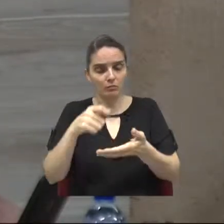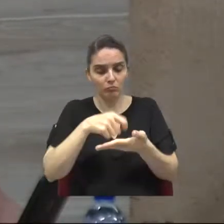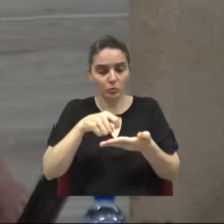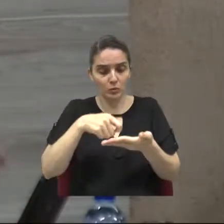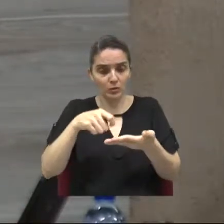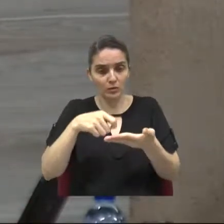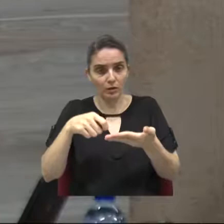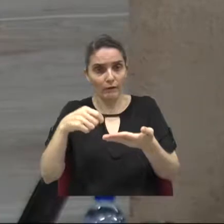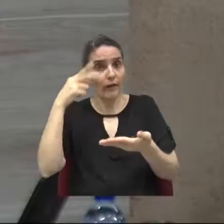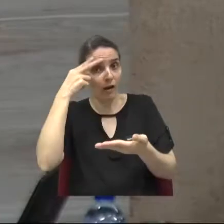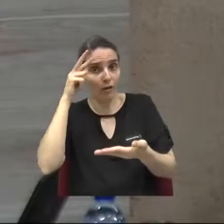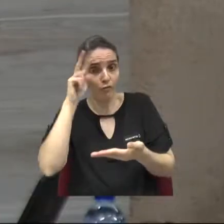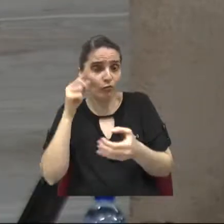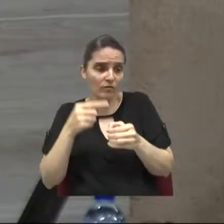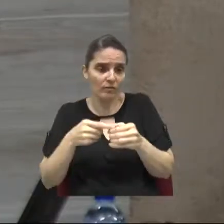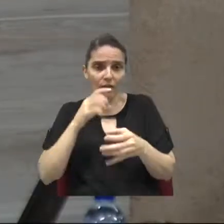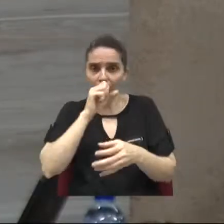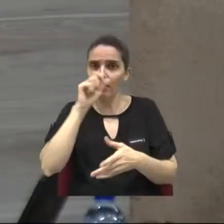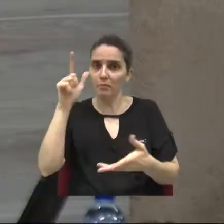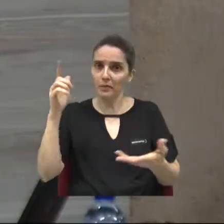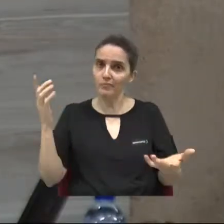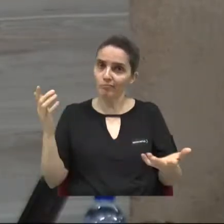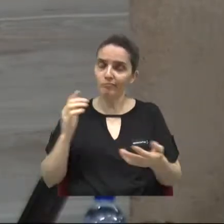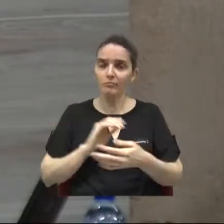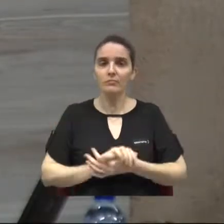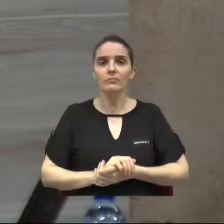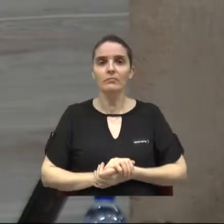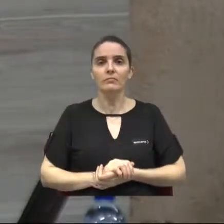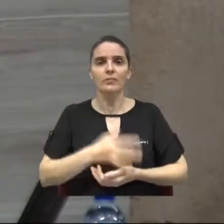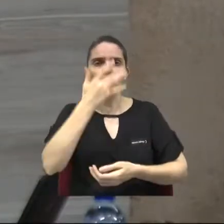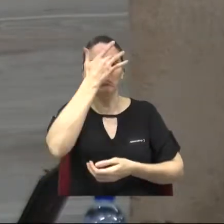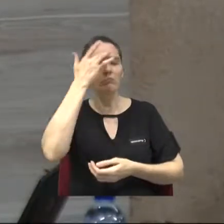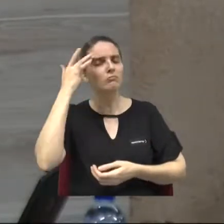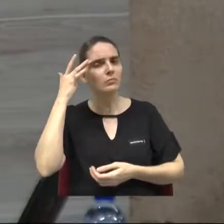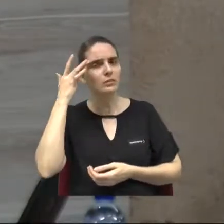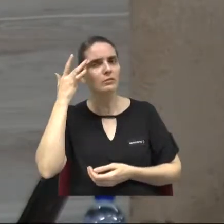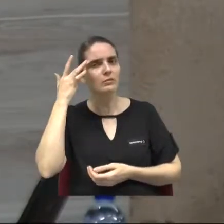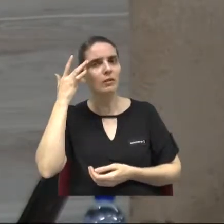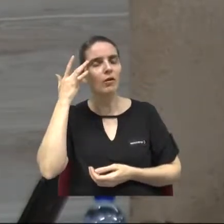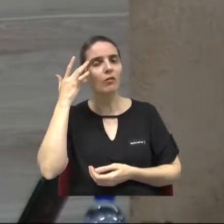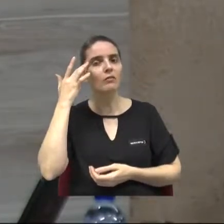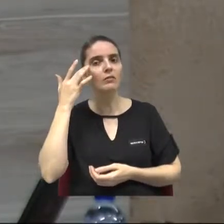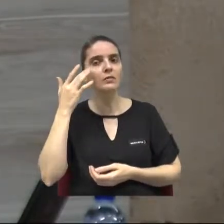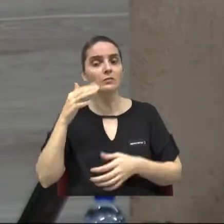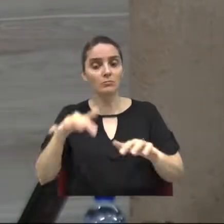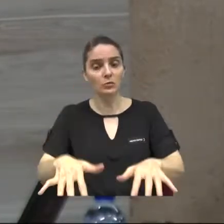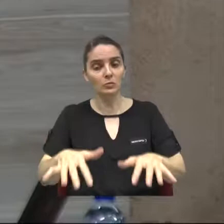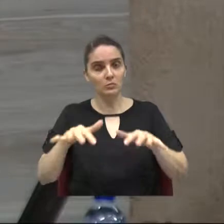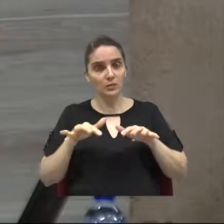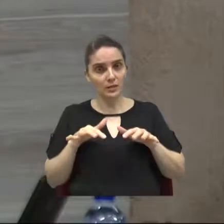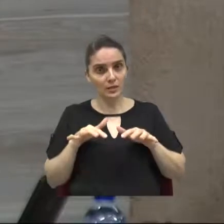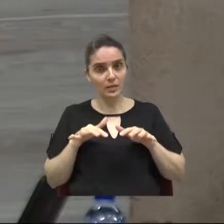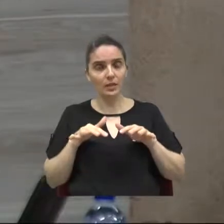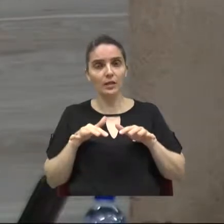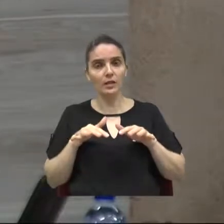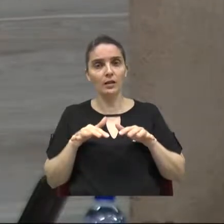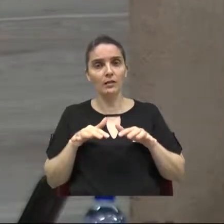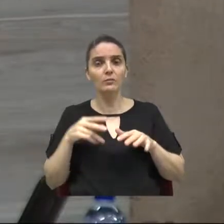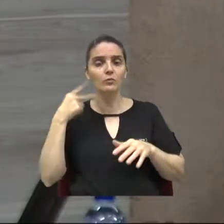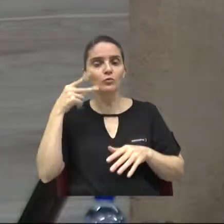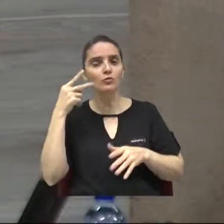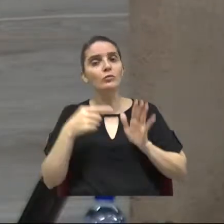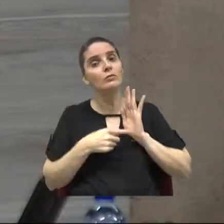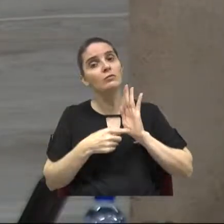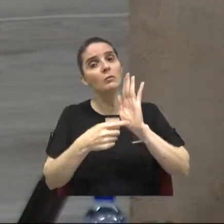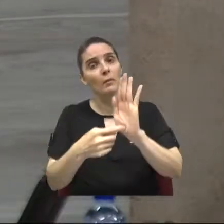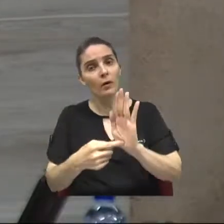história do nosso município. Pessoas que são apontadas nesse plenário e que têm a aprovação